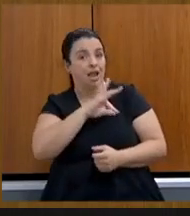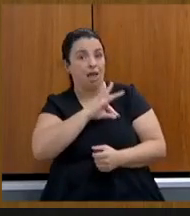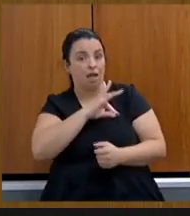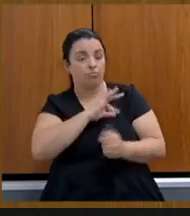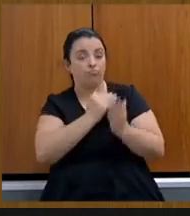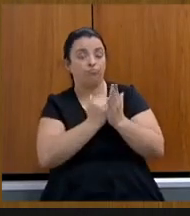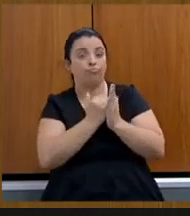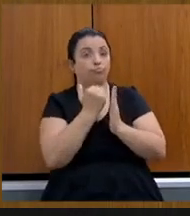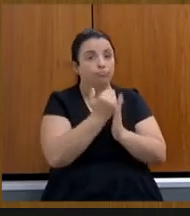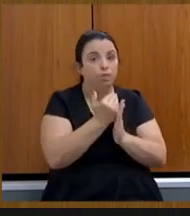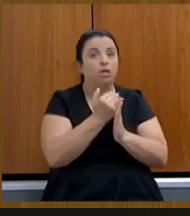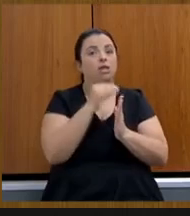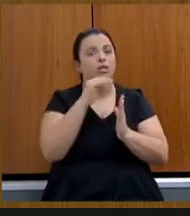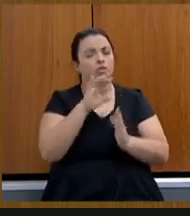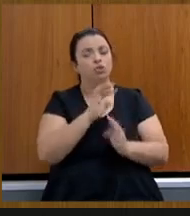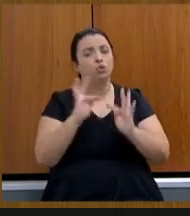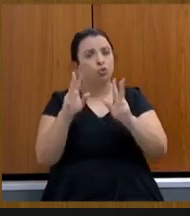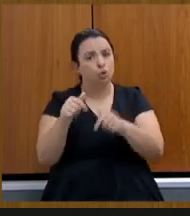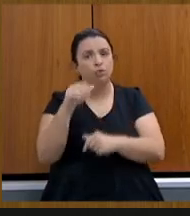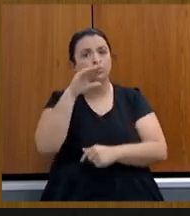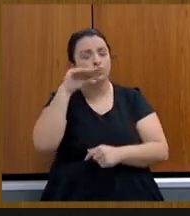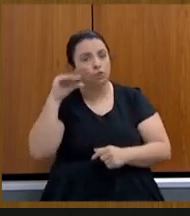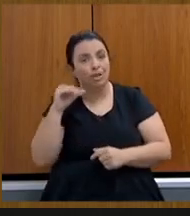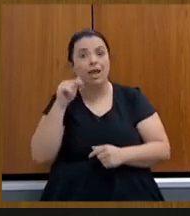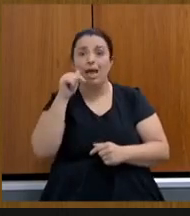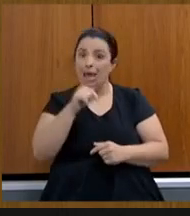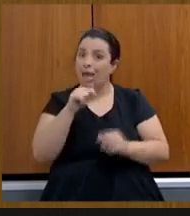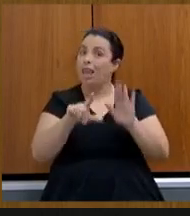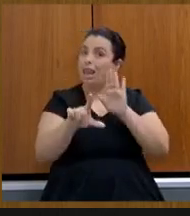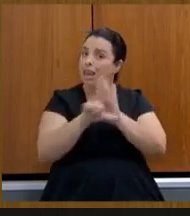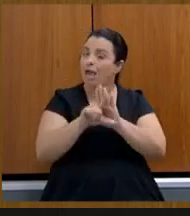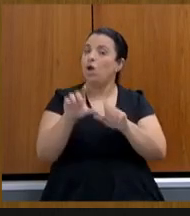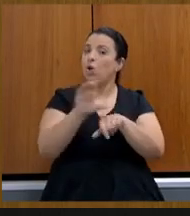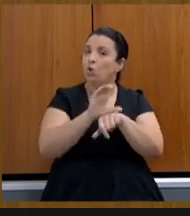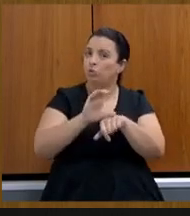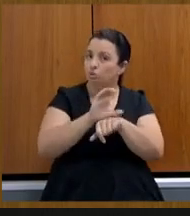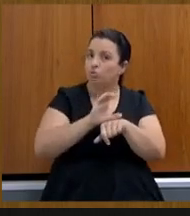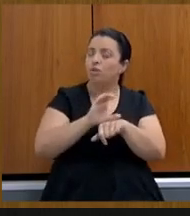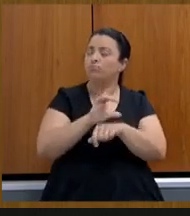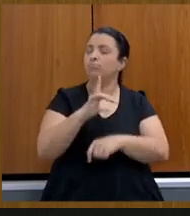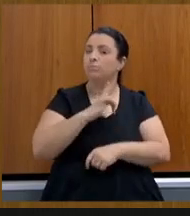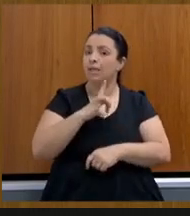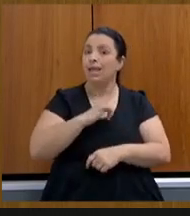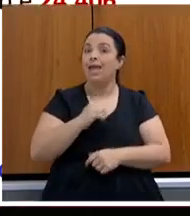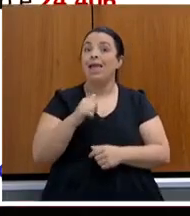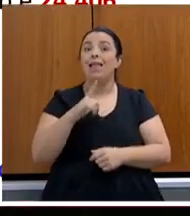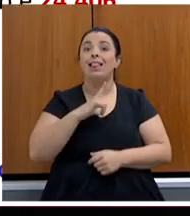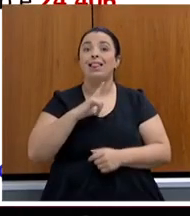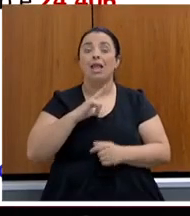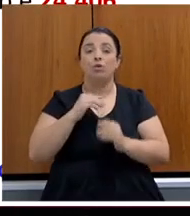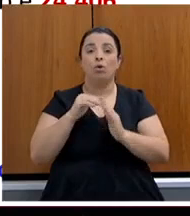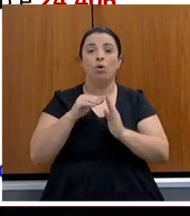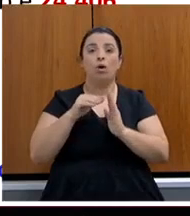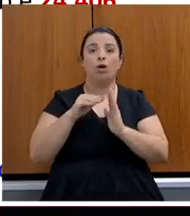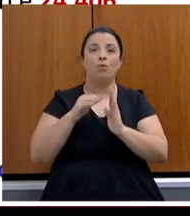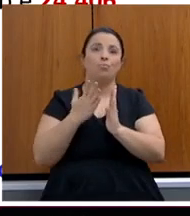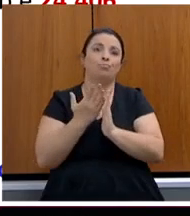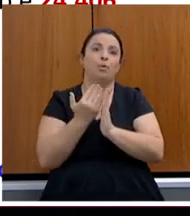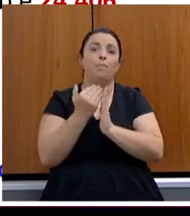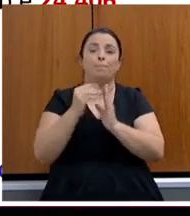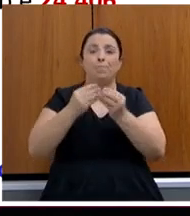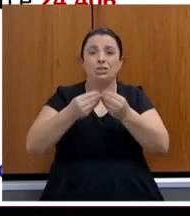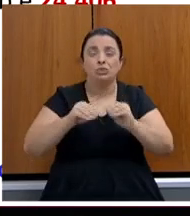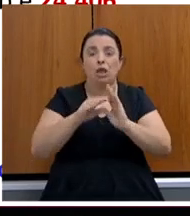e também a lei estadual e constituição a gente tem um déficit acumulado de 35 pontos 14 por cento dois